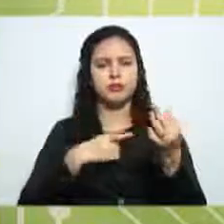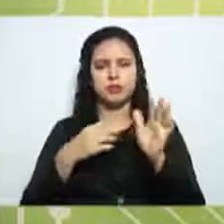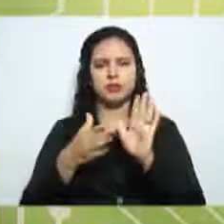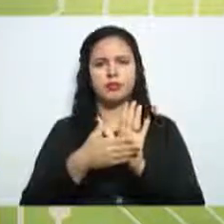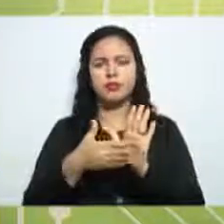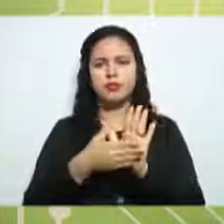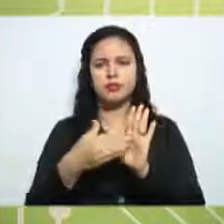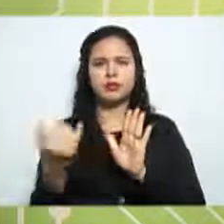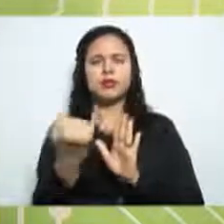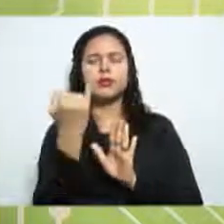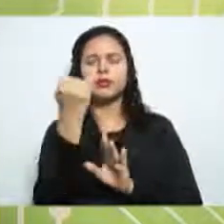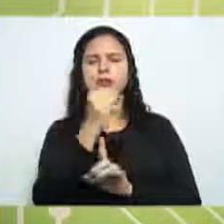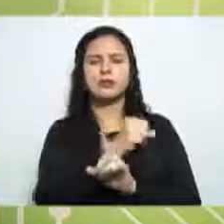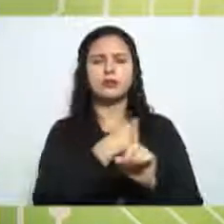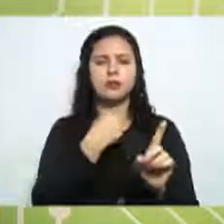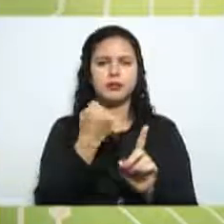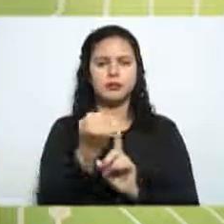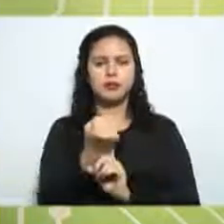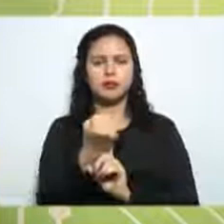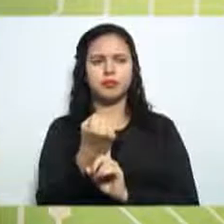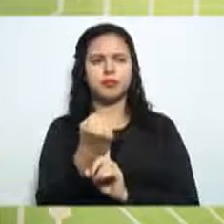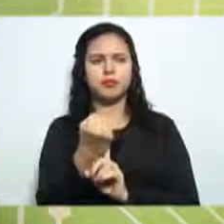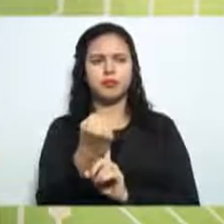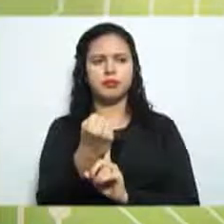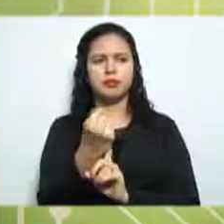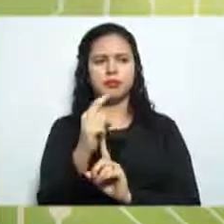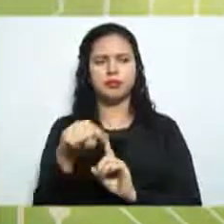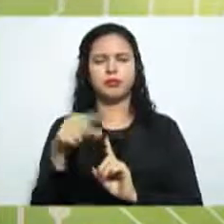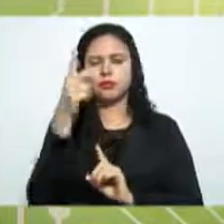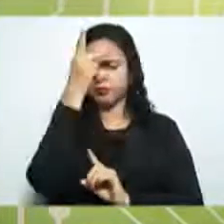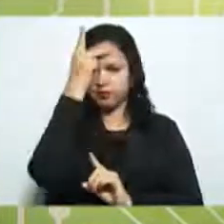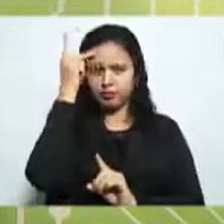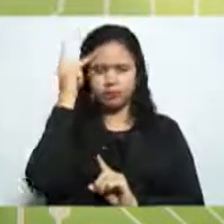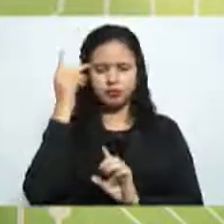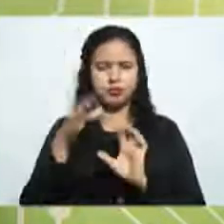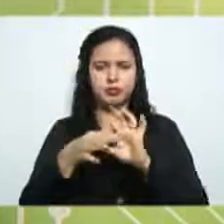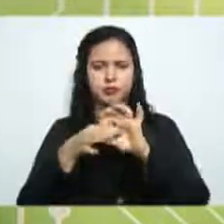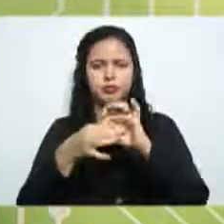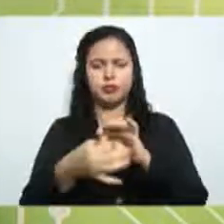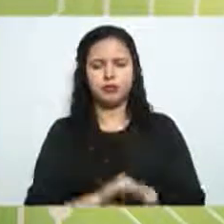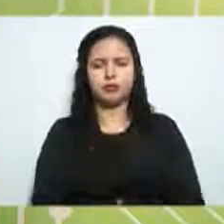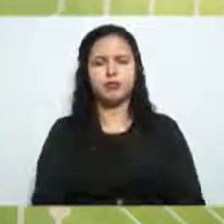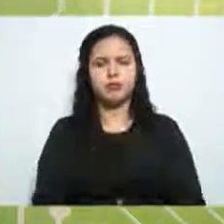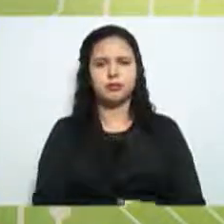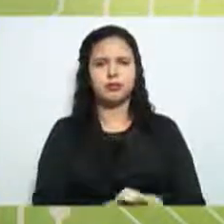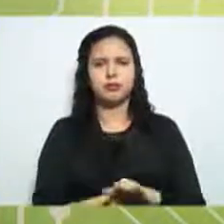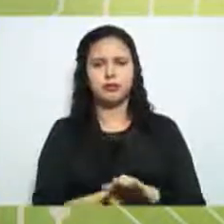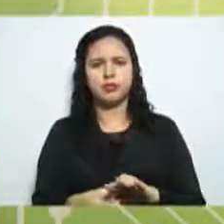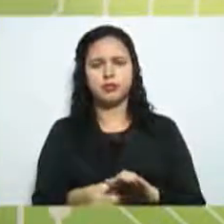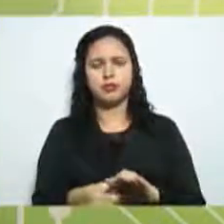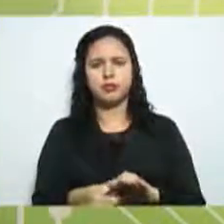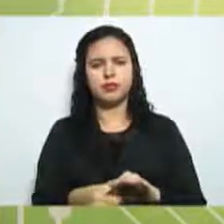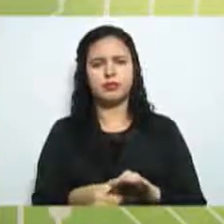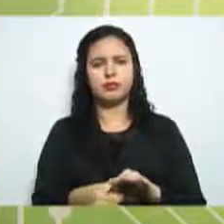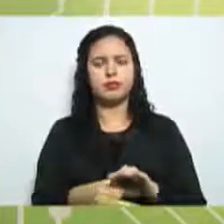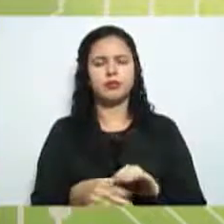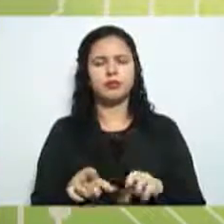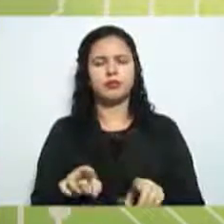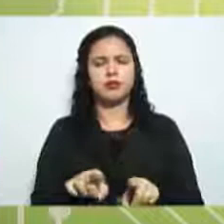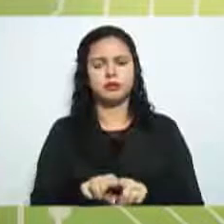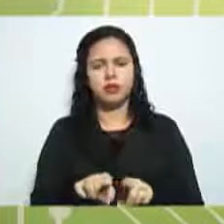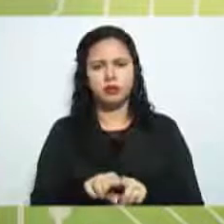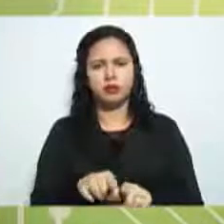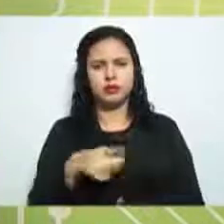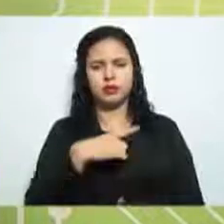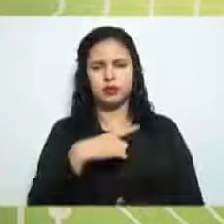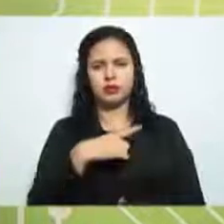nossa sociedade, né? Ela é aquela agricultura que as pessoas estão envolvidas da família, na produção, e ela tem o papel